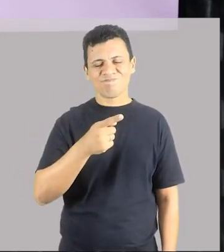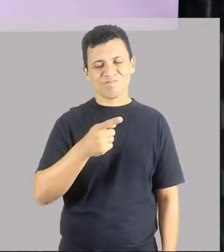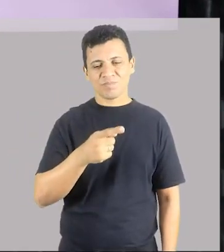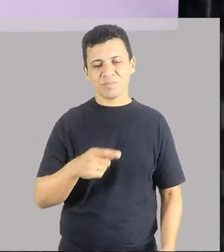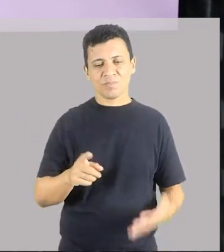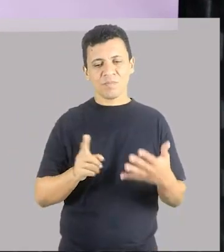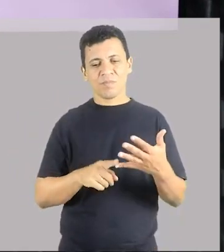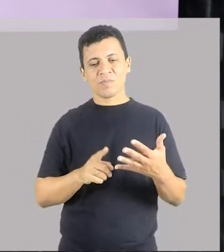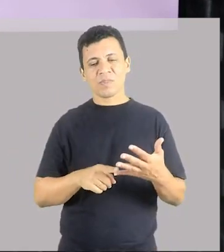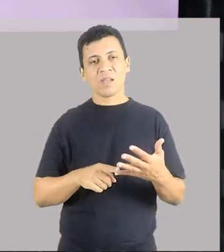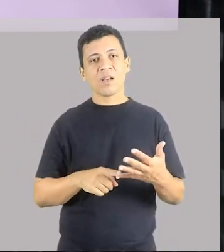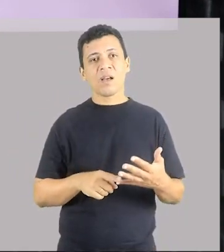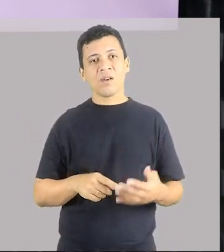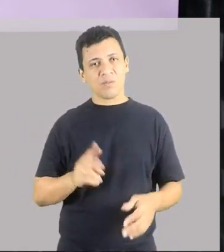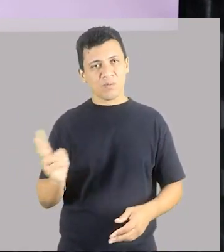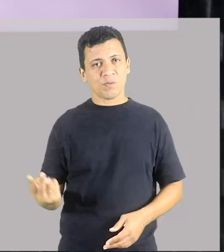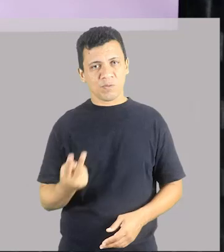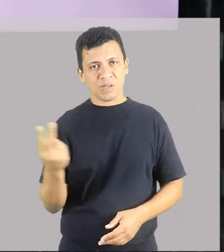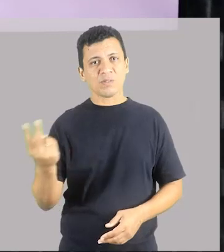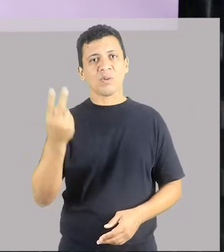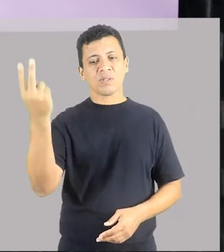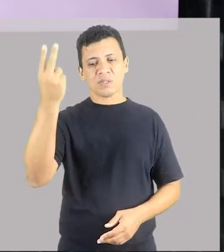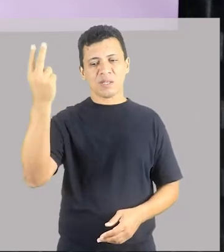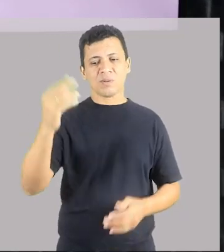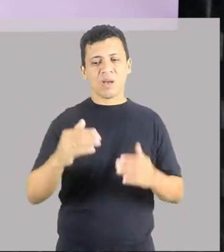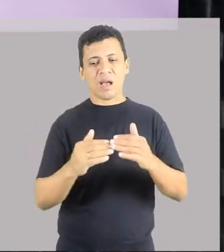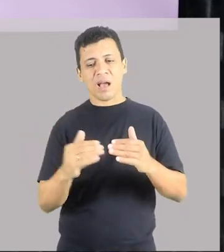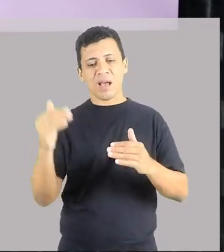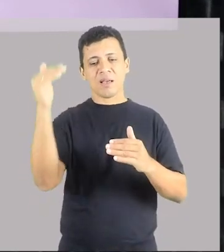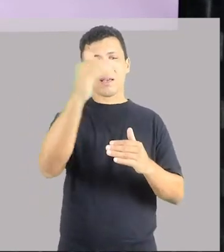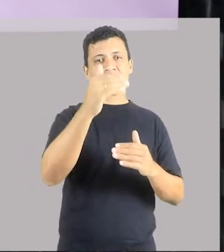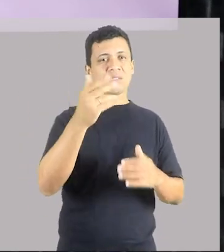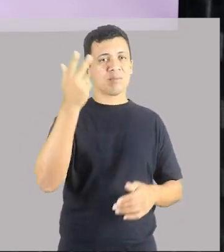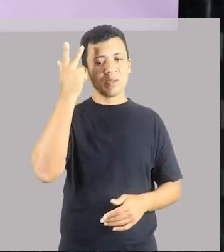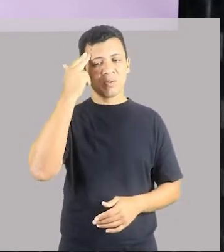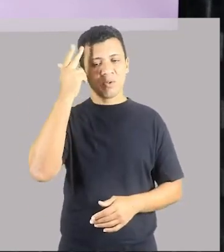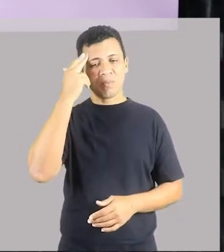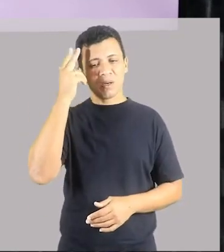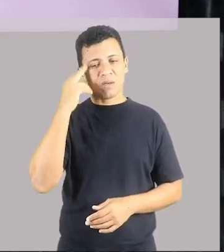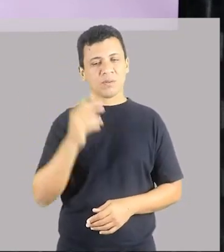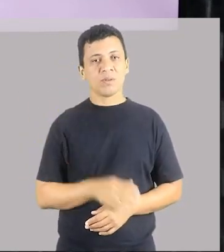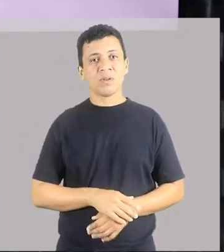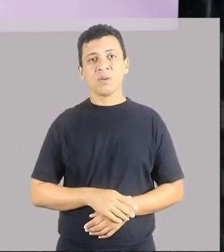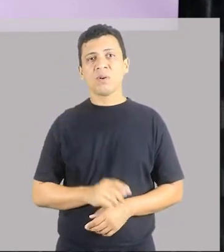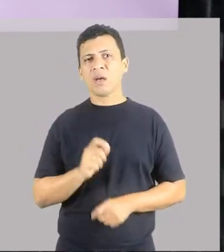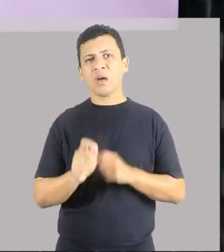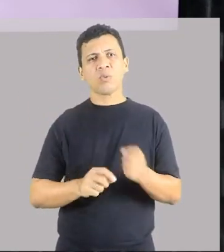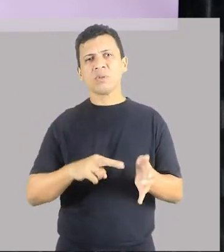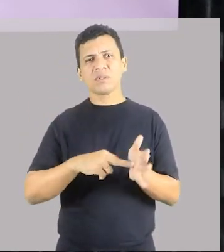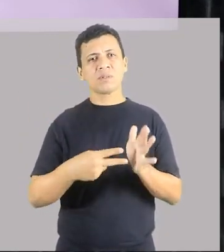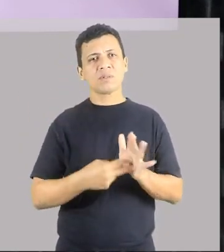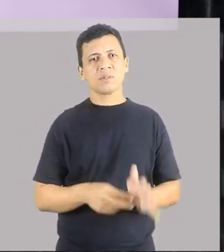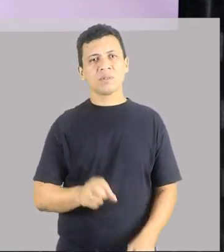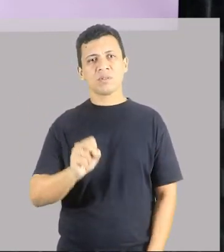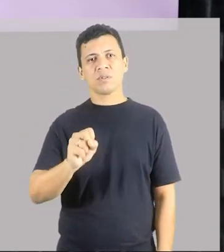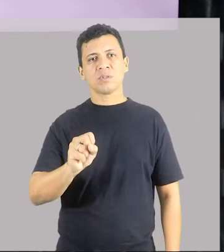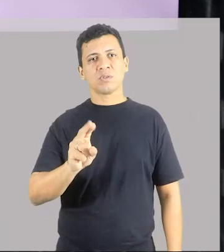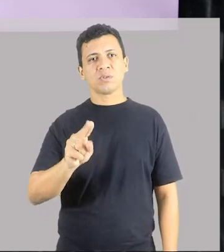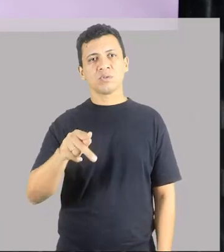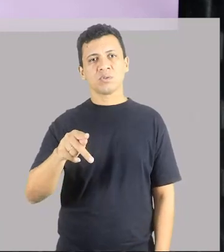as ações foram valorizadas acima do normal e que vale dizer as as ações foram super